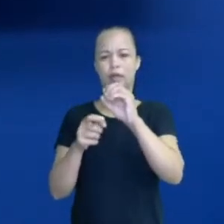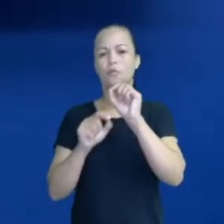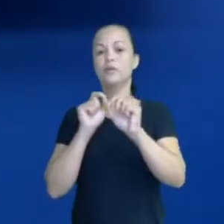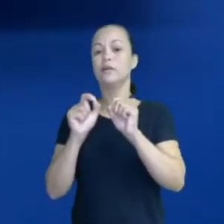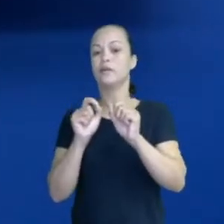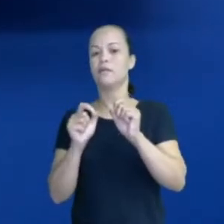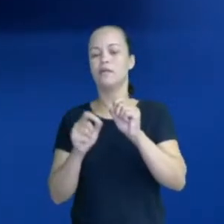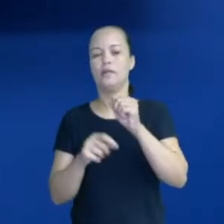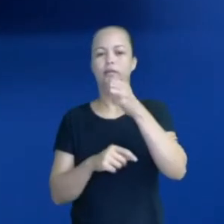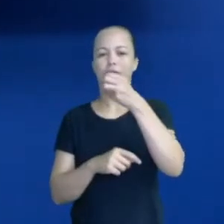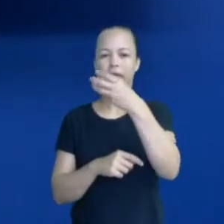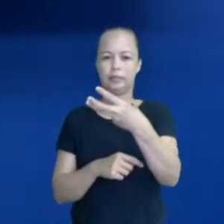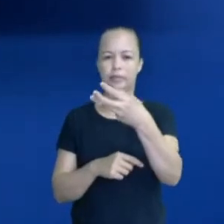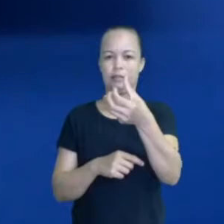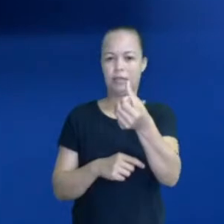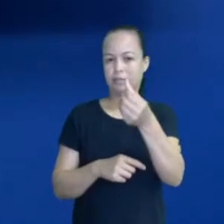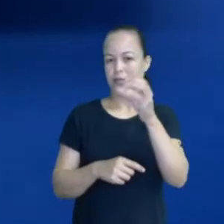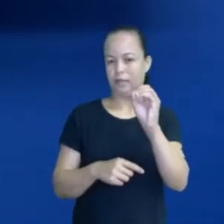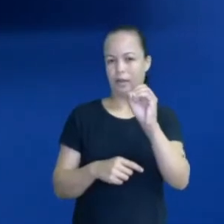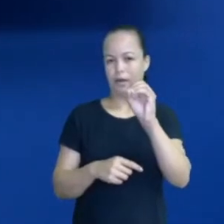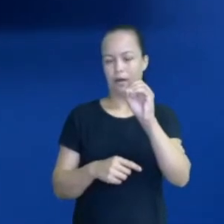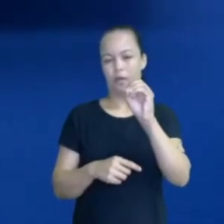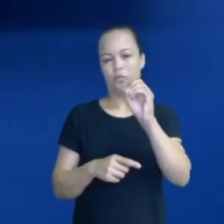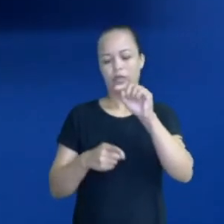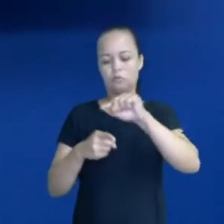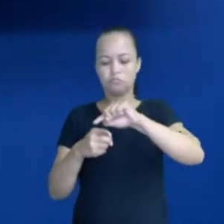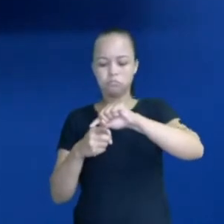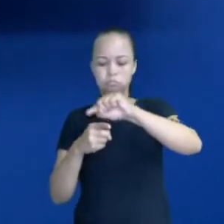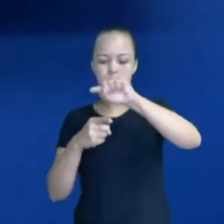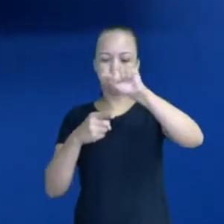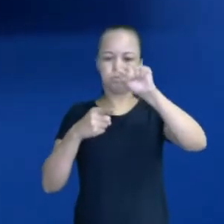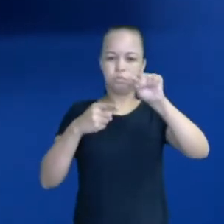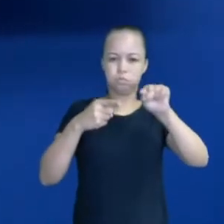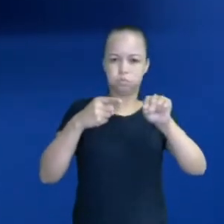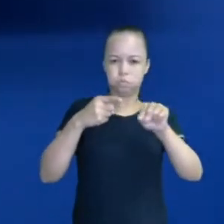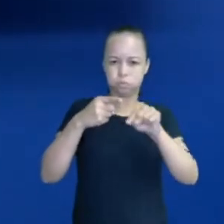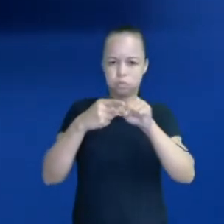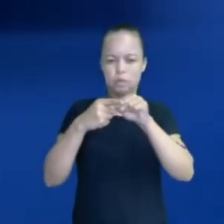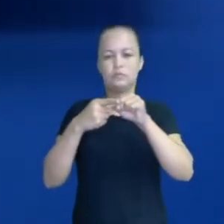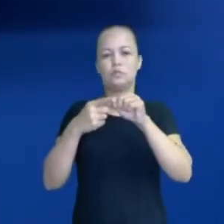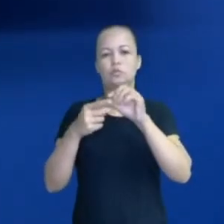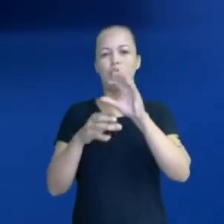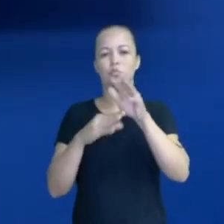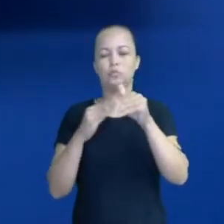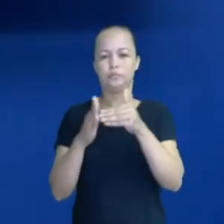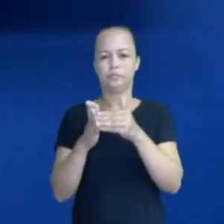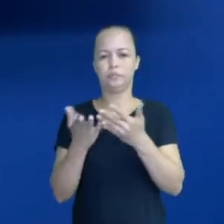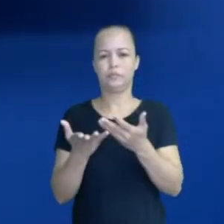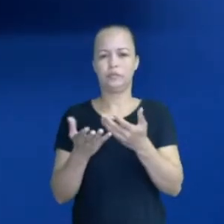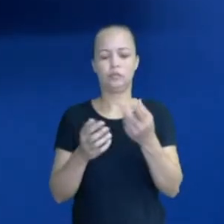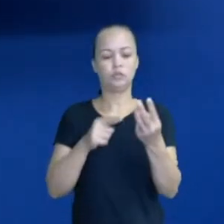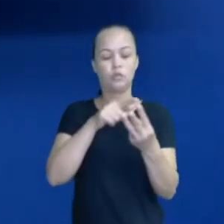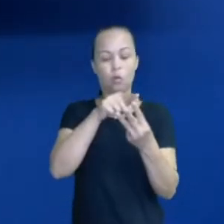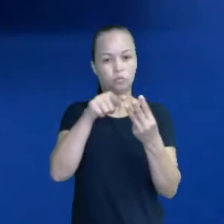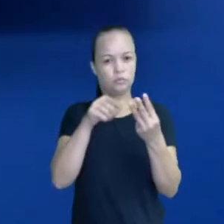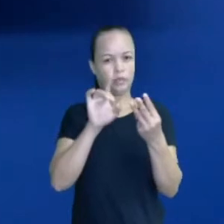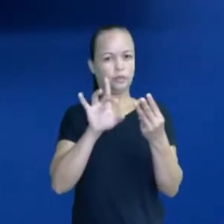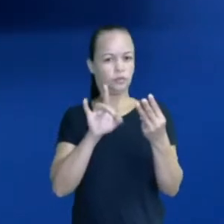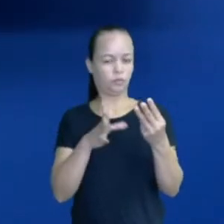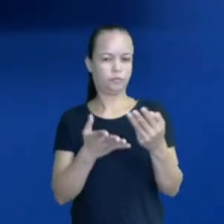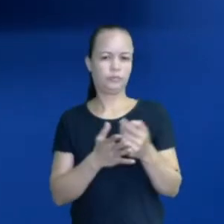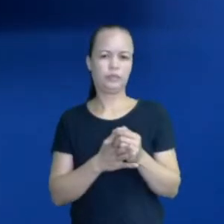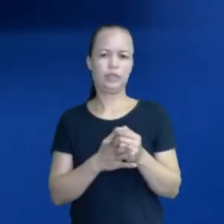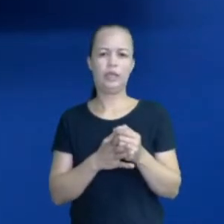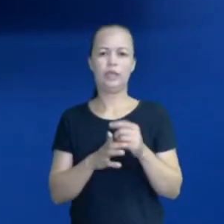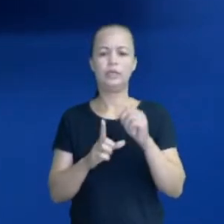o ângulo de volta inteira. Ok? Mas hoje, como eu falei, a gente vai se deter a esses 3. E tem outros que a gente